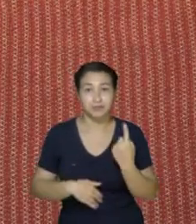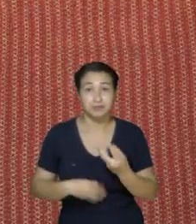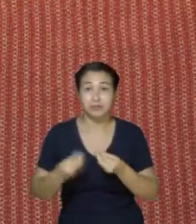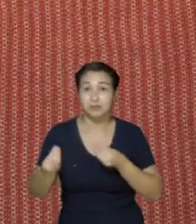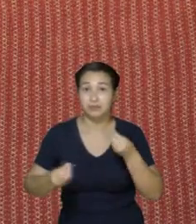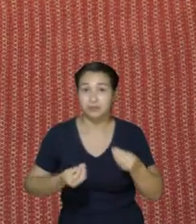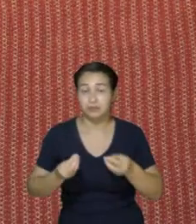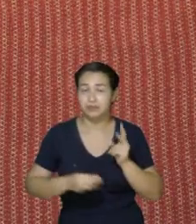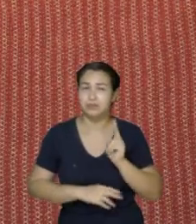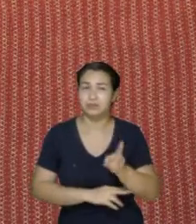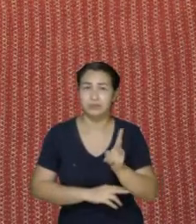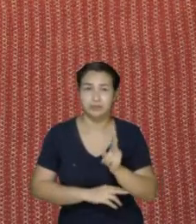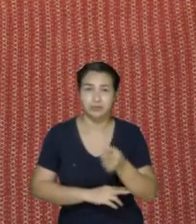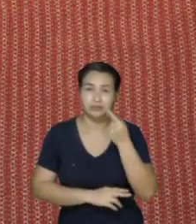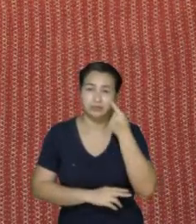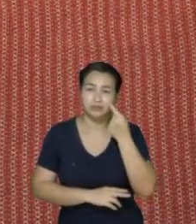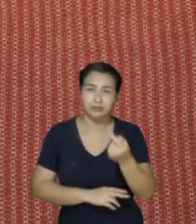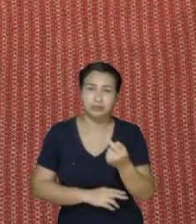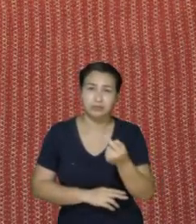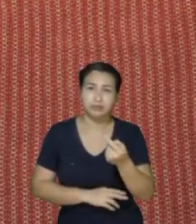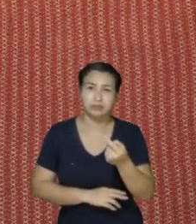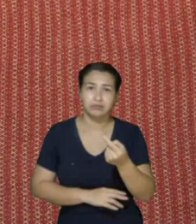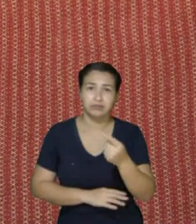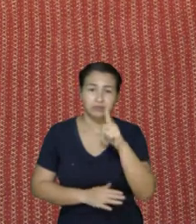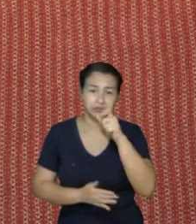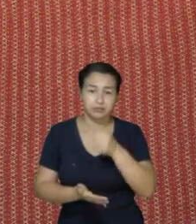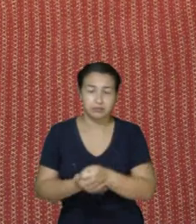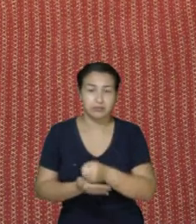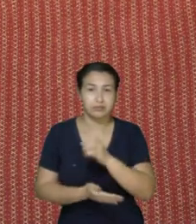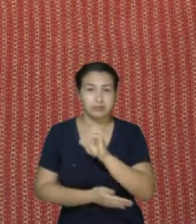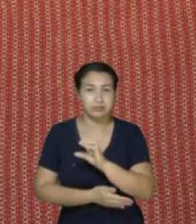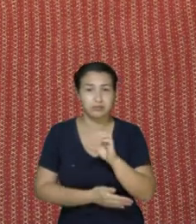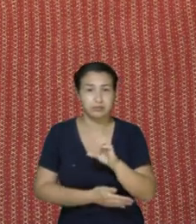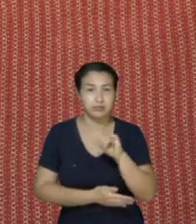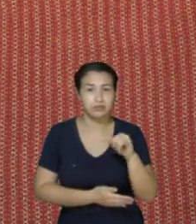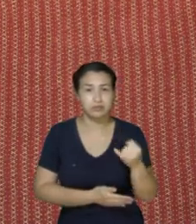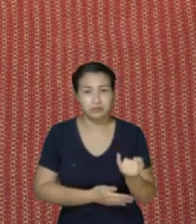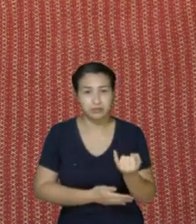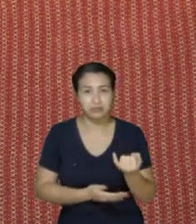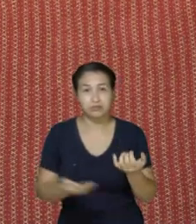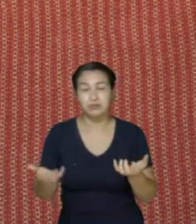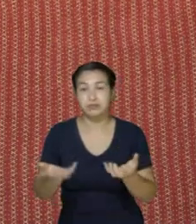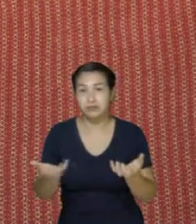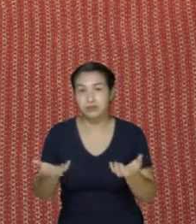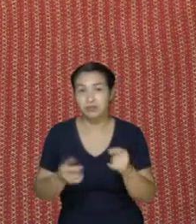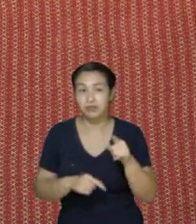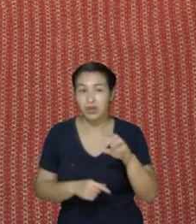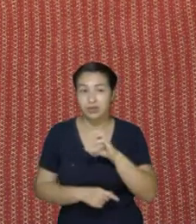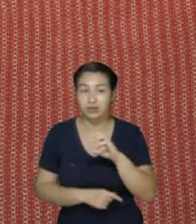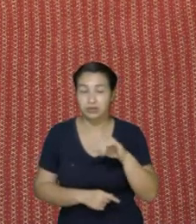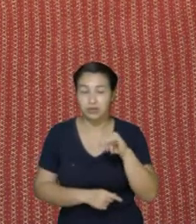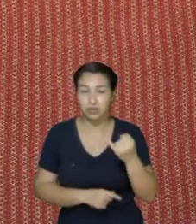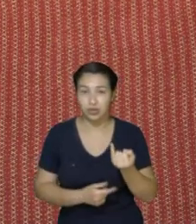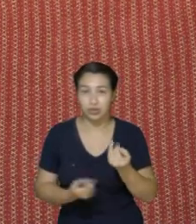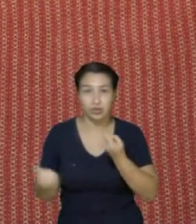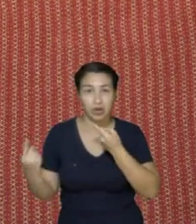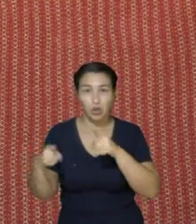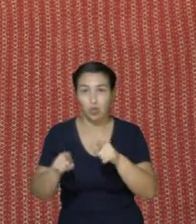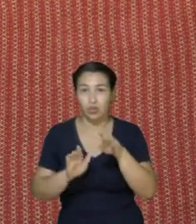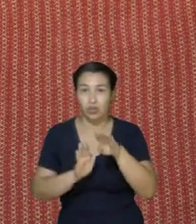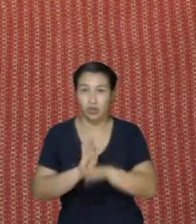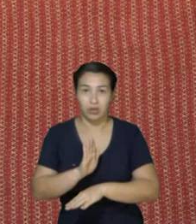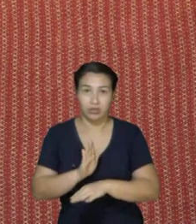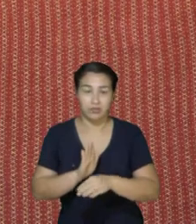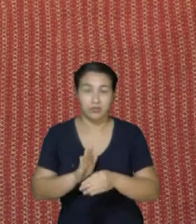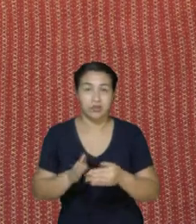sempre acompanhando o parecer da CCJ. Neste caso, o parecer da CCJ é pela derrubada do veto, por isso